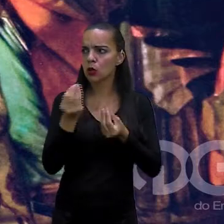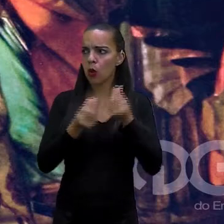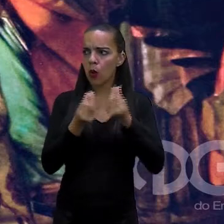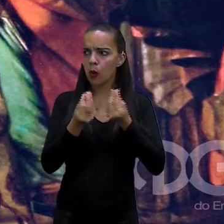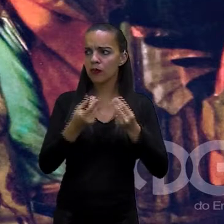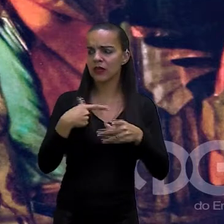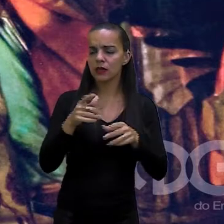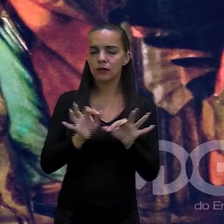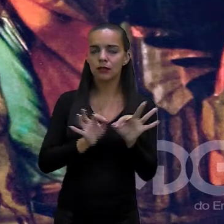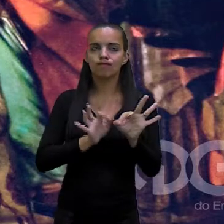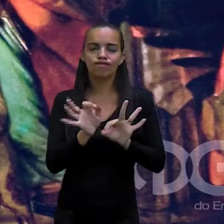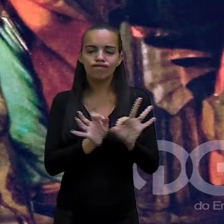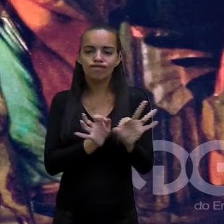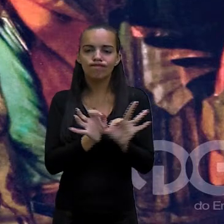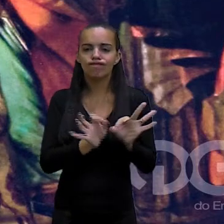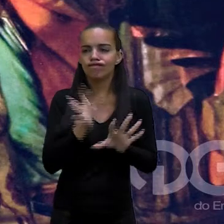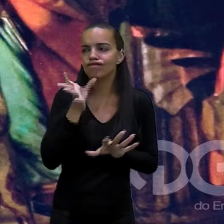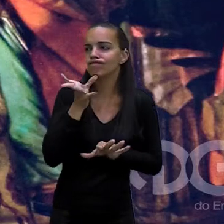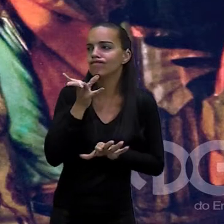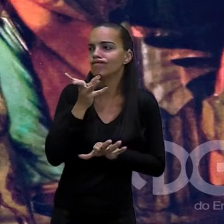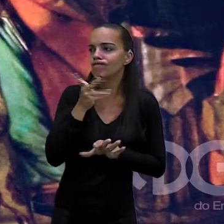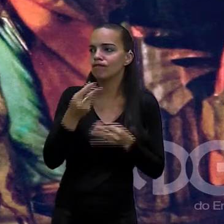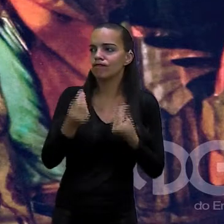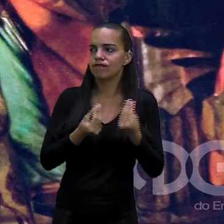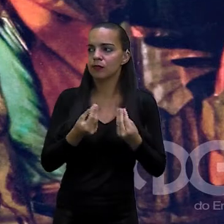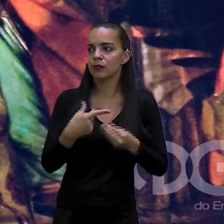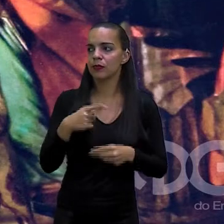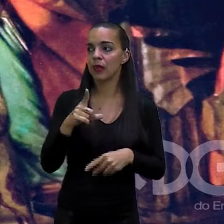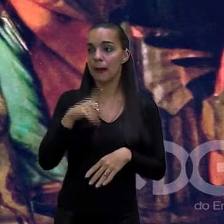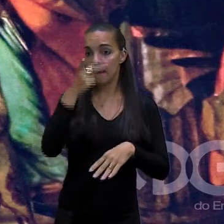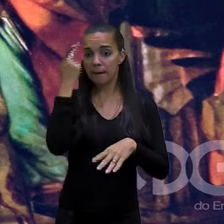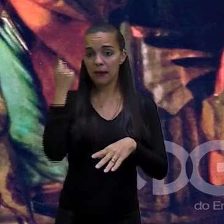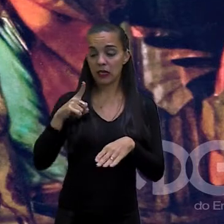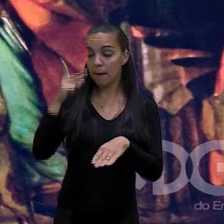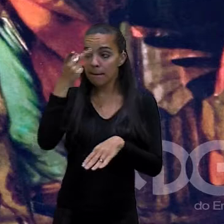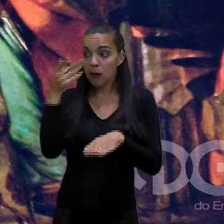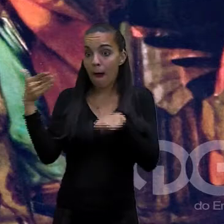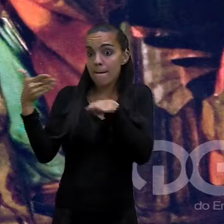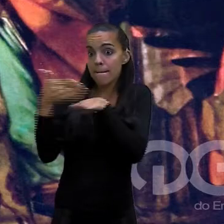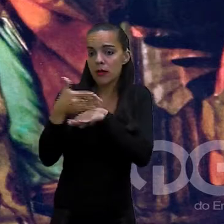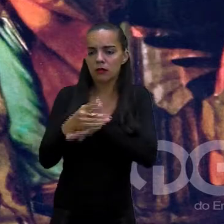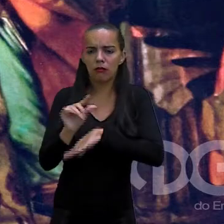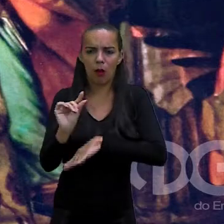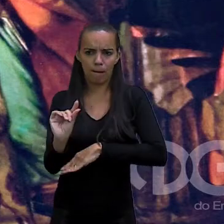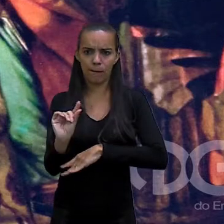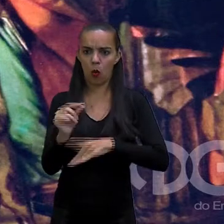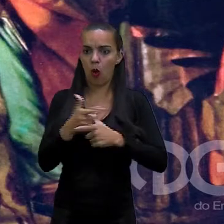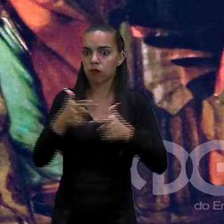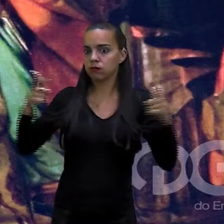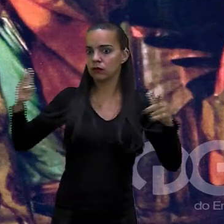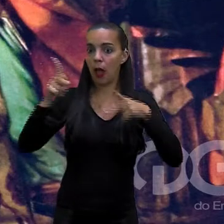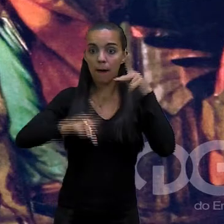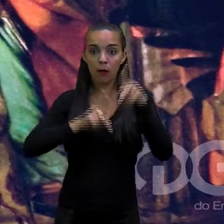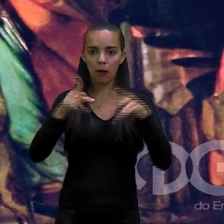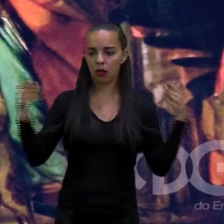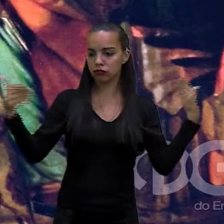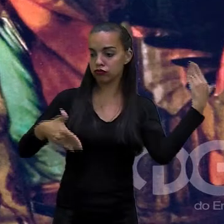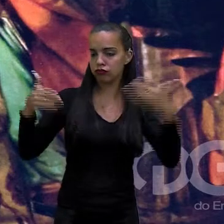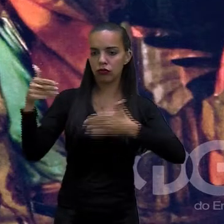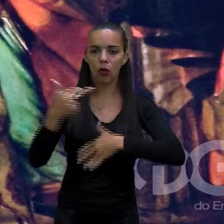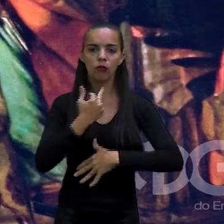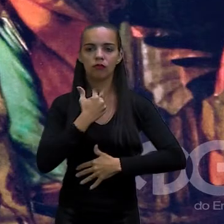político elaborado entre as elites, havendo pouquíssima participação popular. Até mesmo o